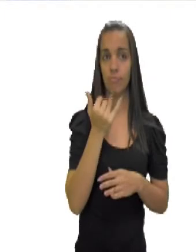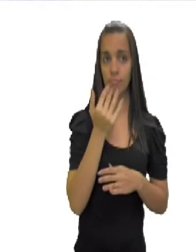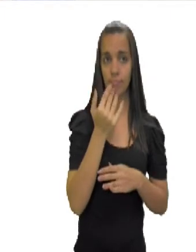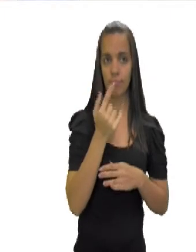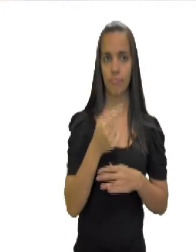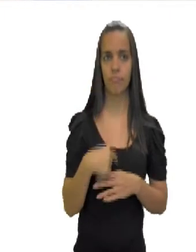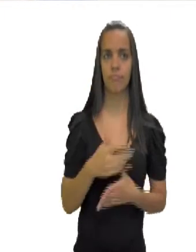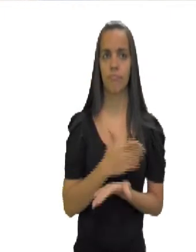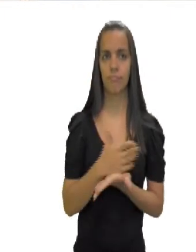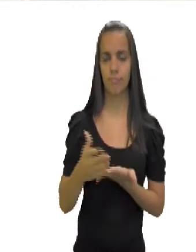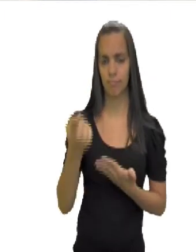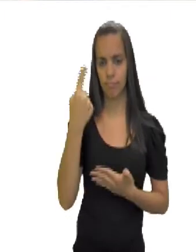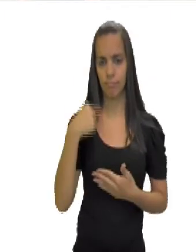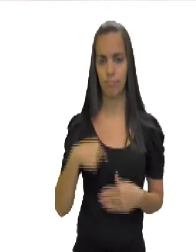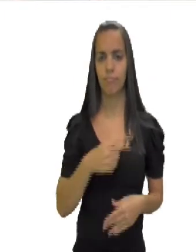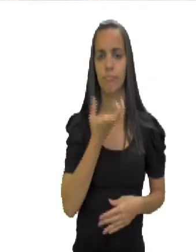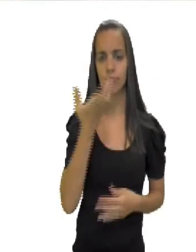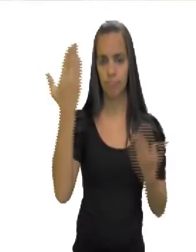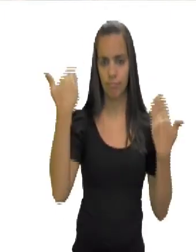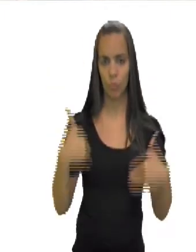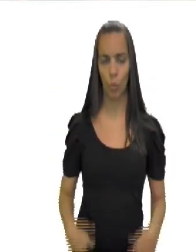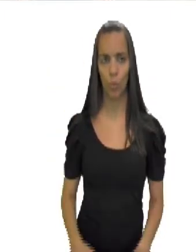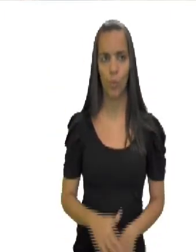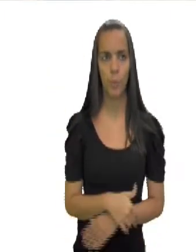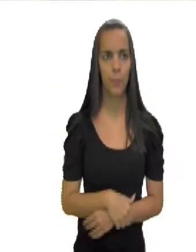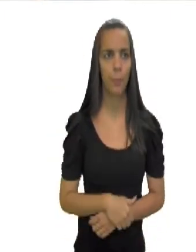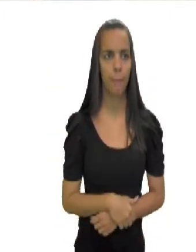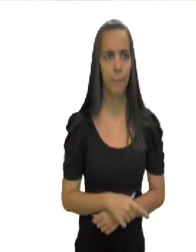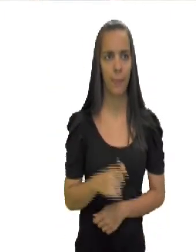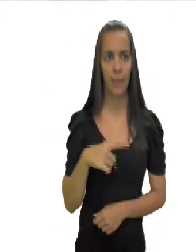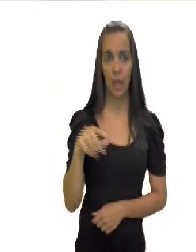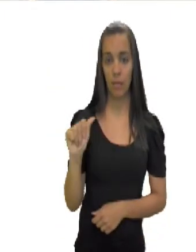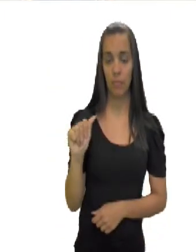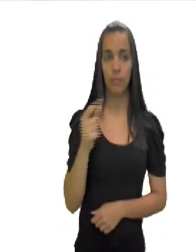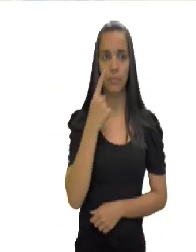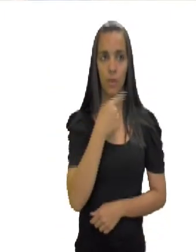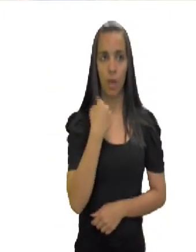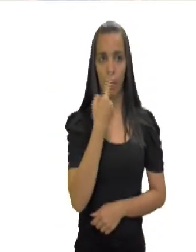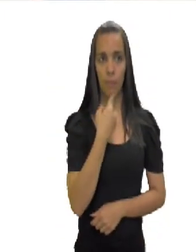alimento faz no nosso corpo. Letra A.